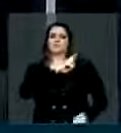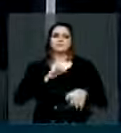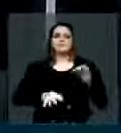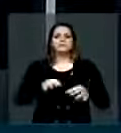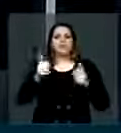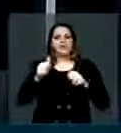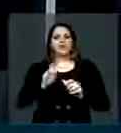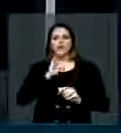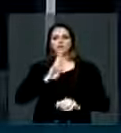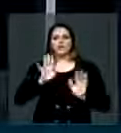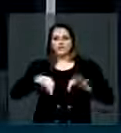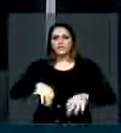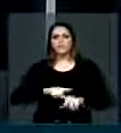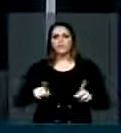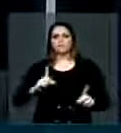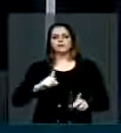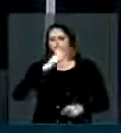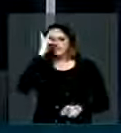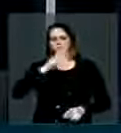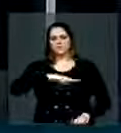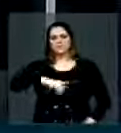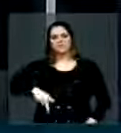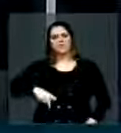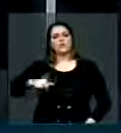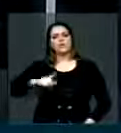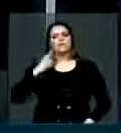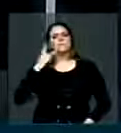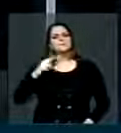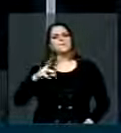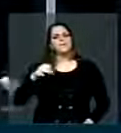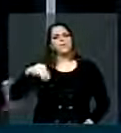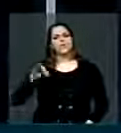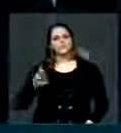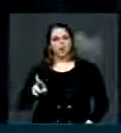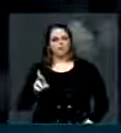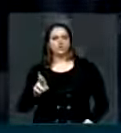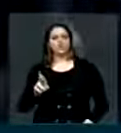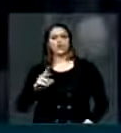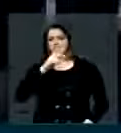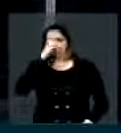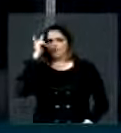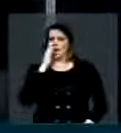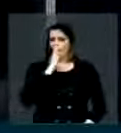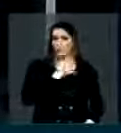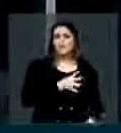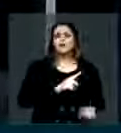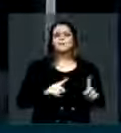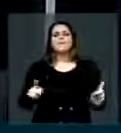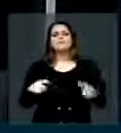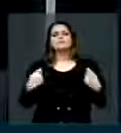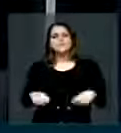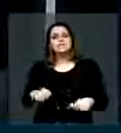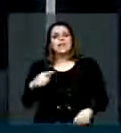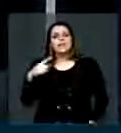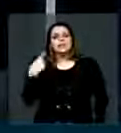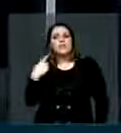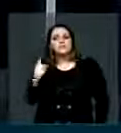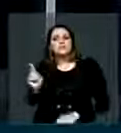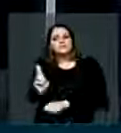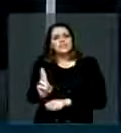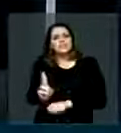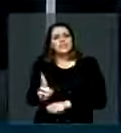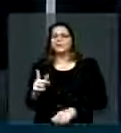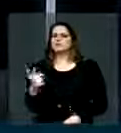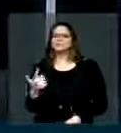julgamentos, nós temos os membros do Ministério Público, que são os promotores, que são os que acusam, mas nós precisamos ter e não